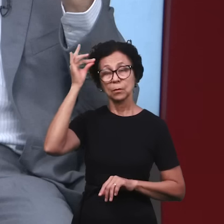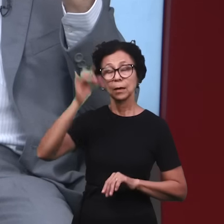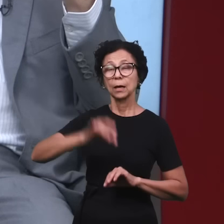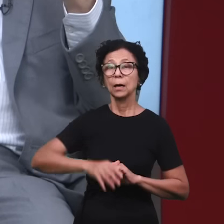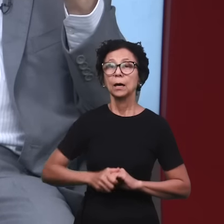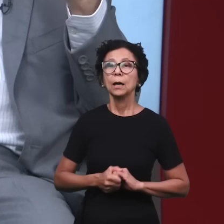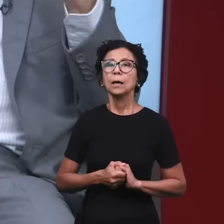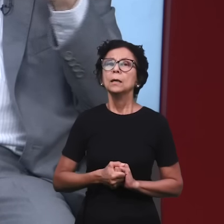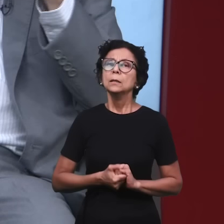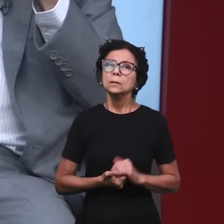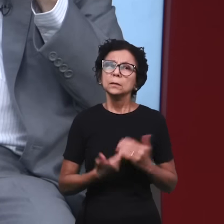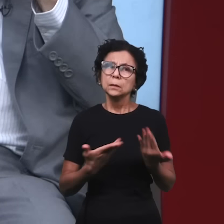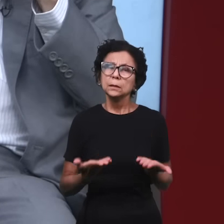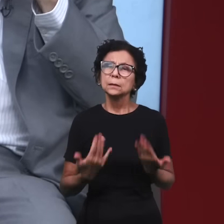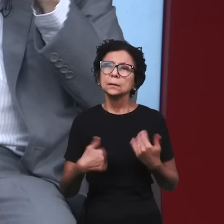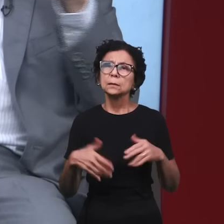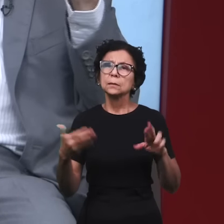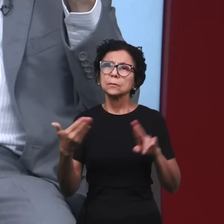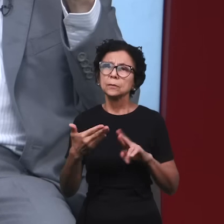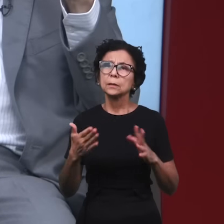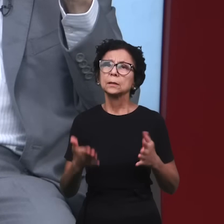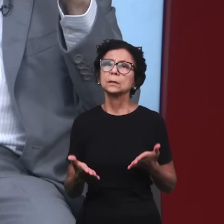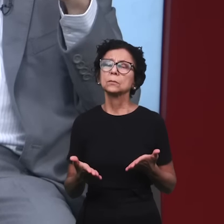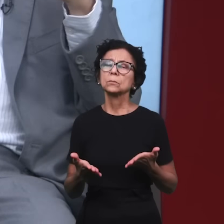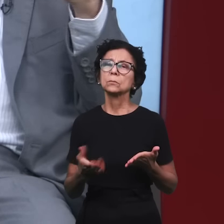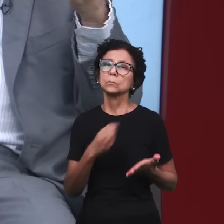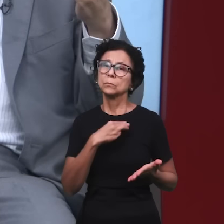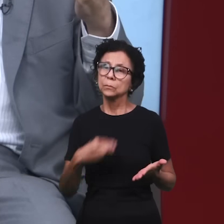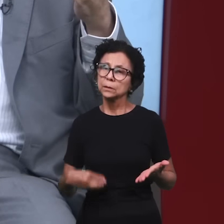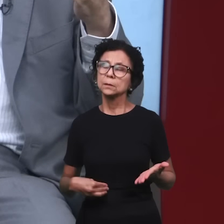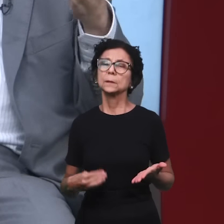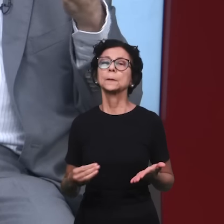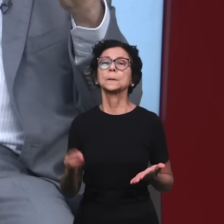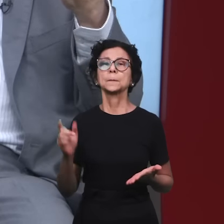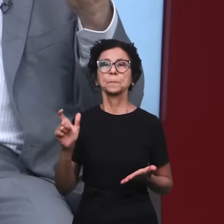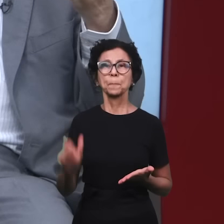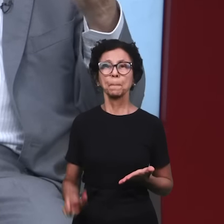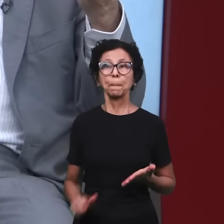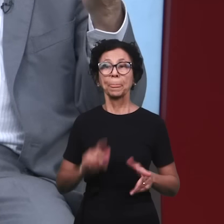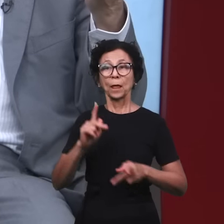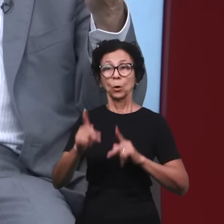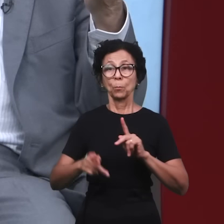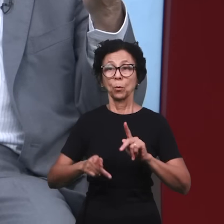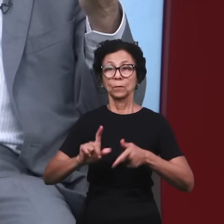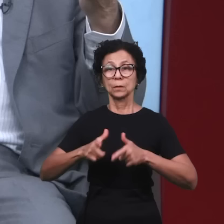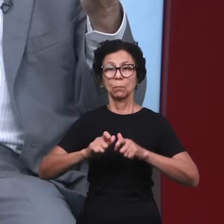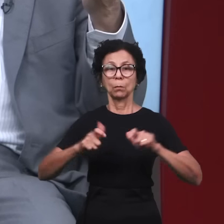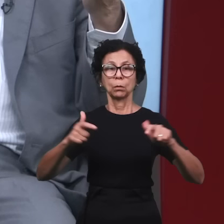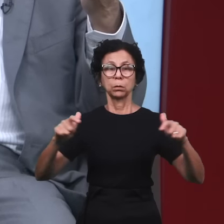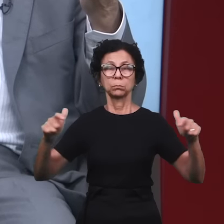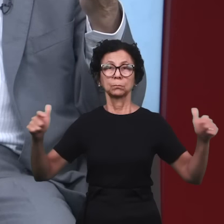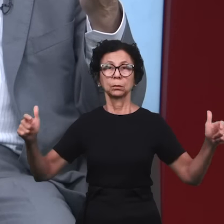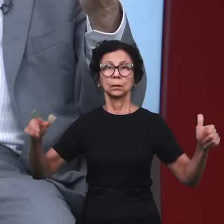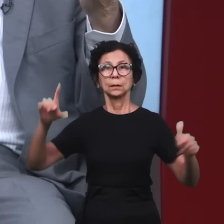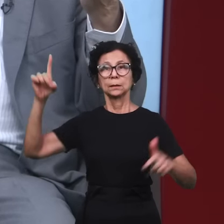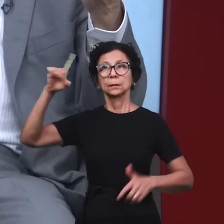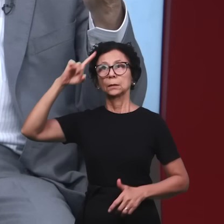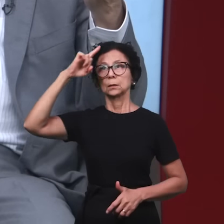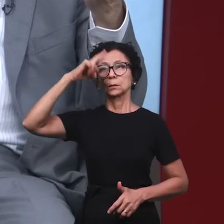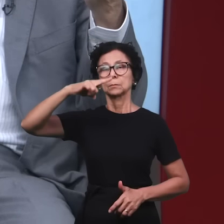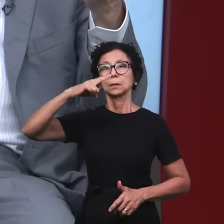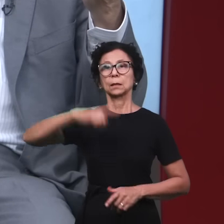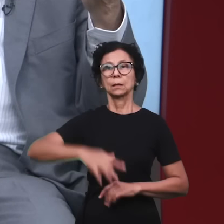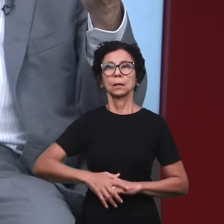Messias. Tendo o povo de Israel se multiplicado, Deus orienta a abençoar todo o povo com